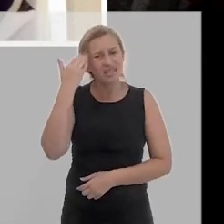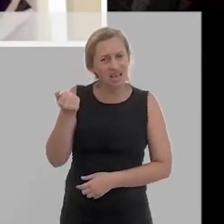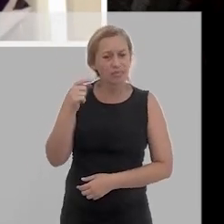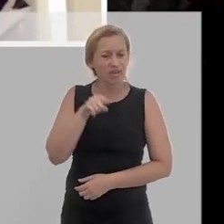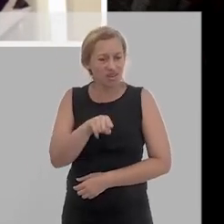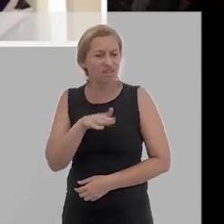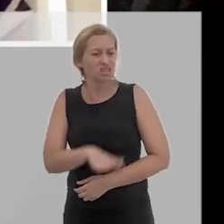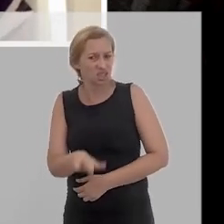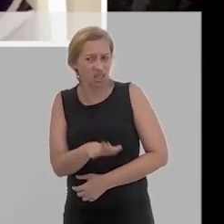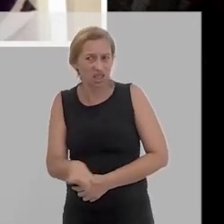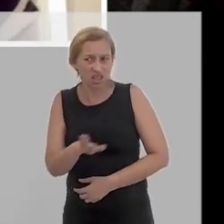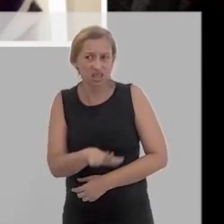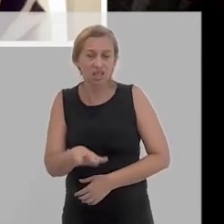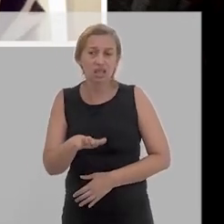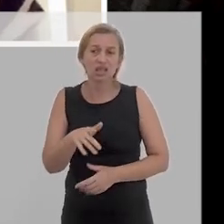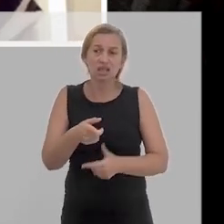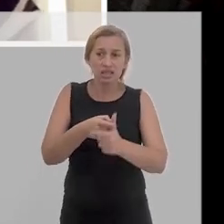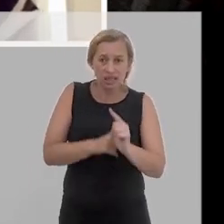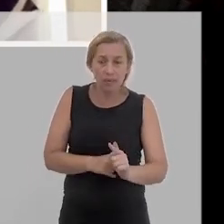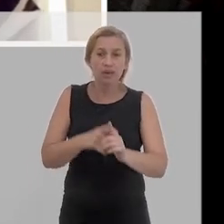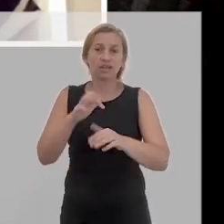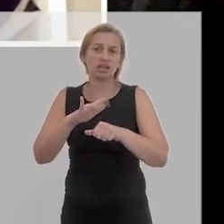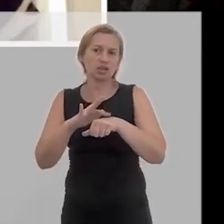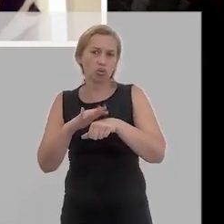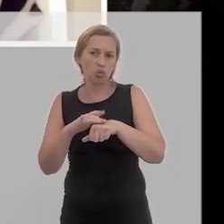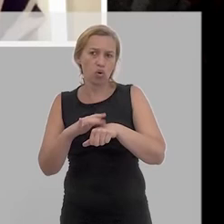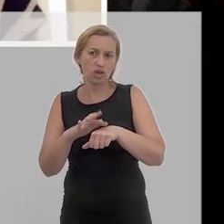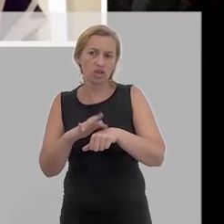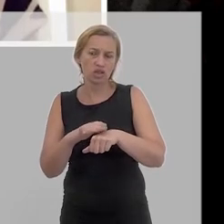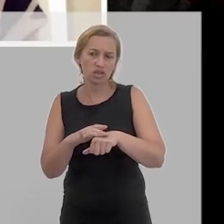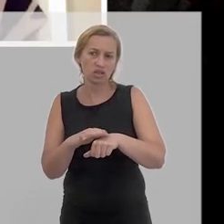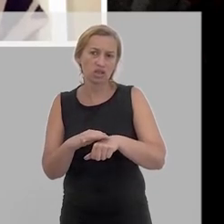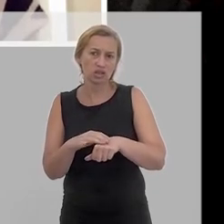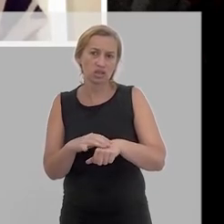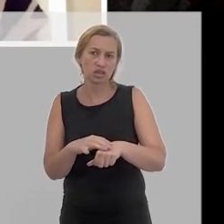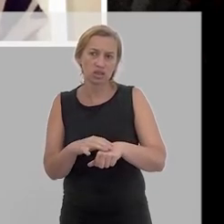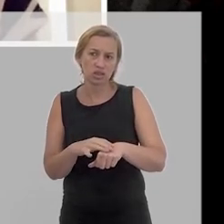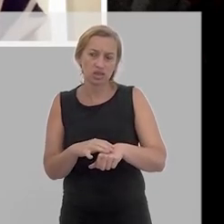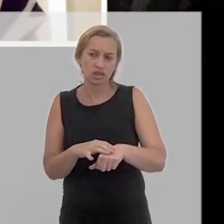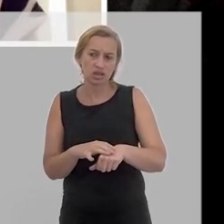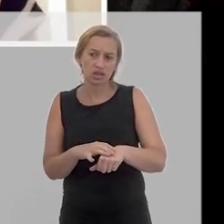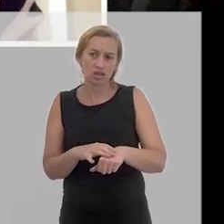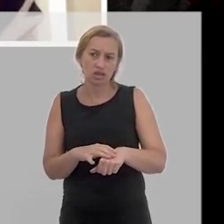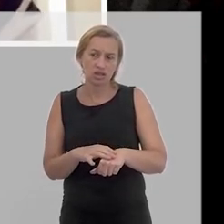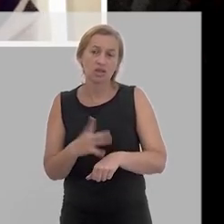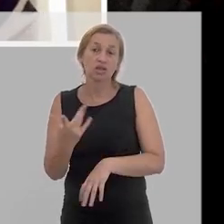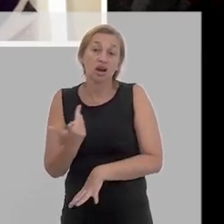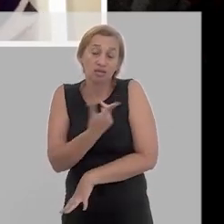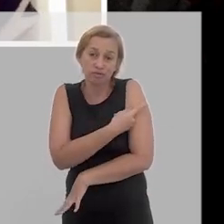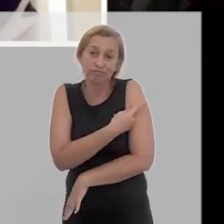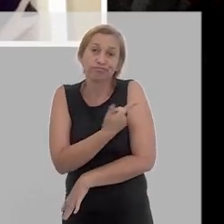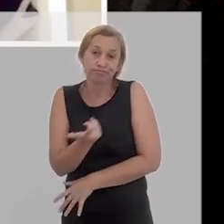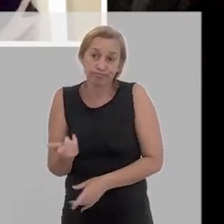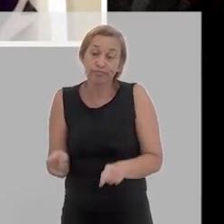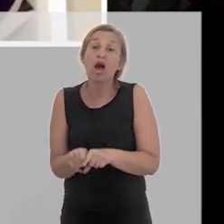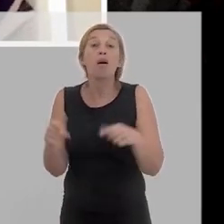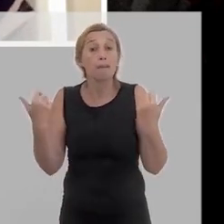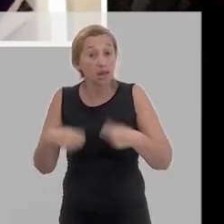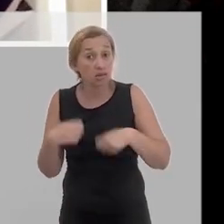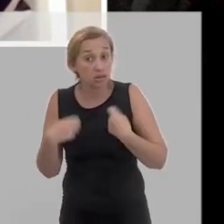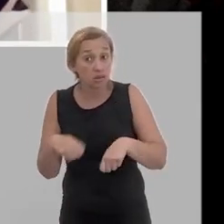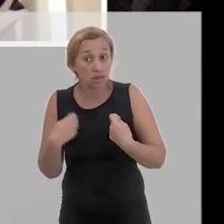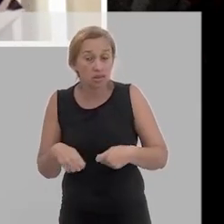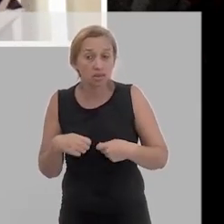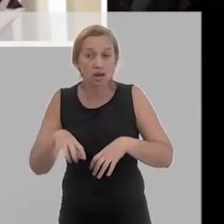outras famílias? A gente sabe que essas crianças, a depender da doença e os imunocomprometidos, não respondem tão bem à